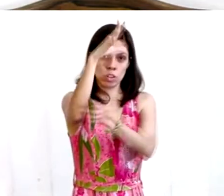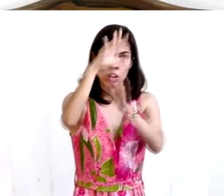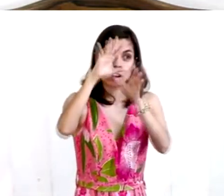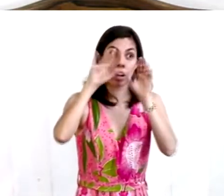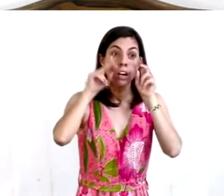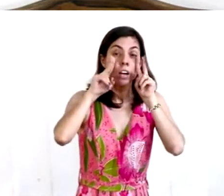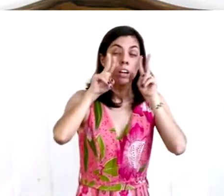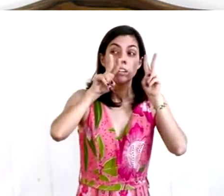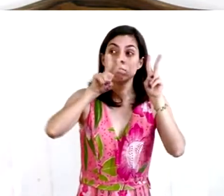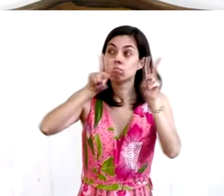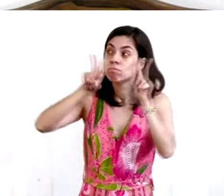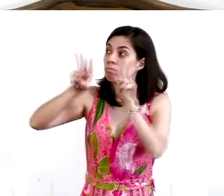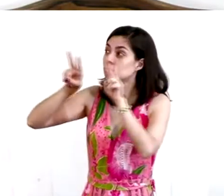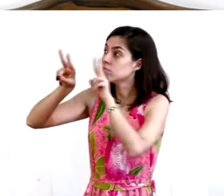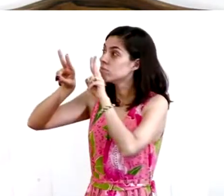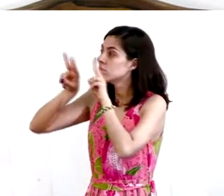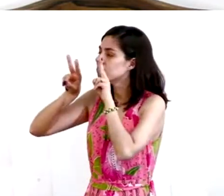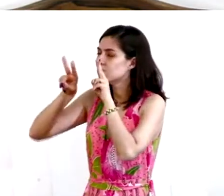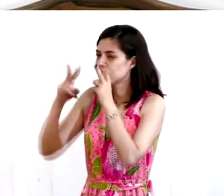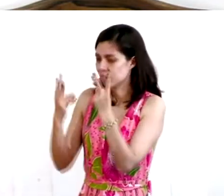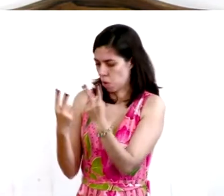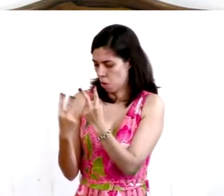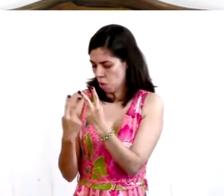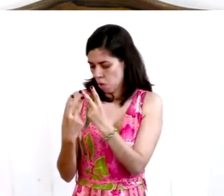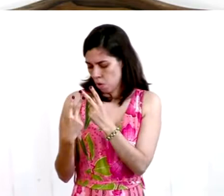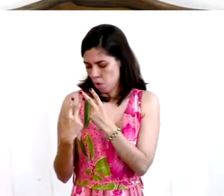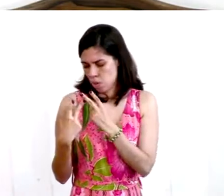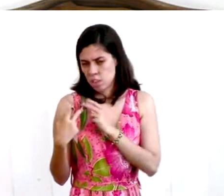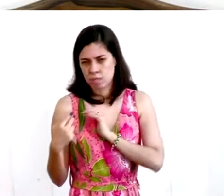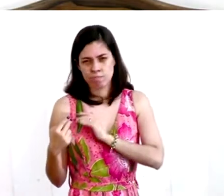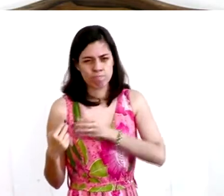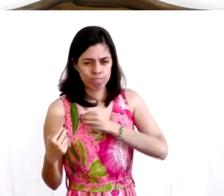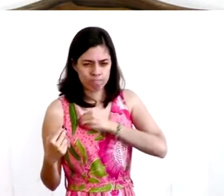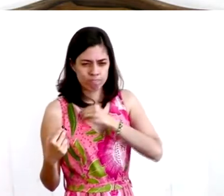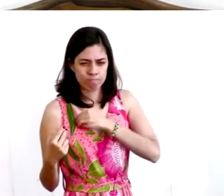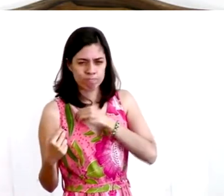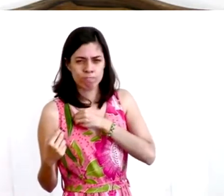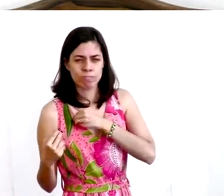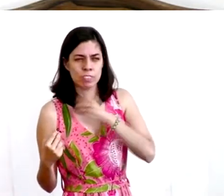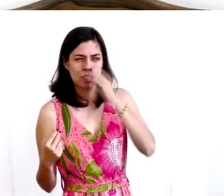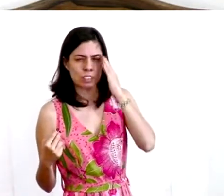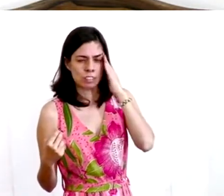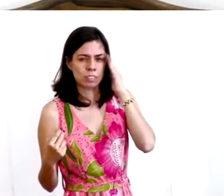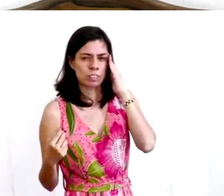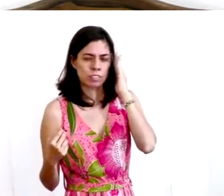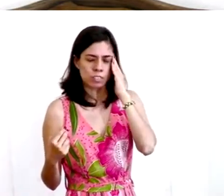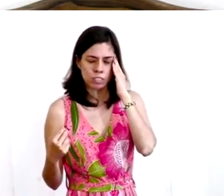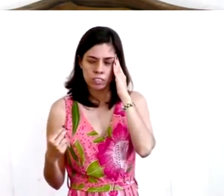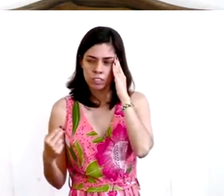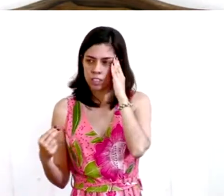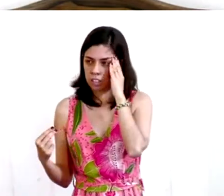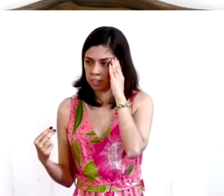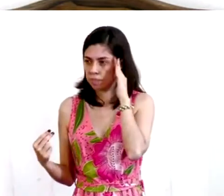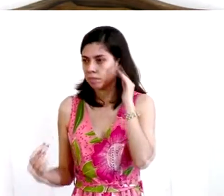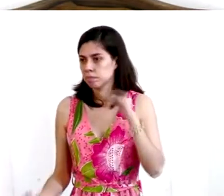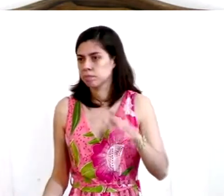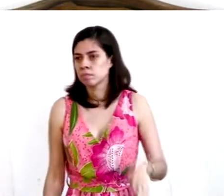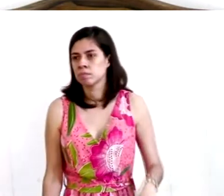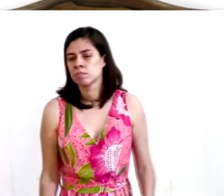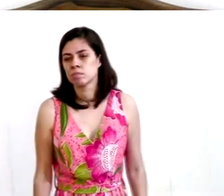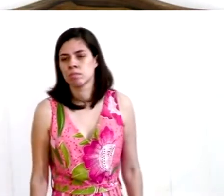si e vê as suas imperfeições nas mãos. Então ele olha para si mesmo e vê a